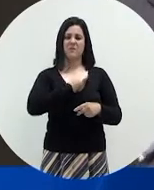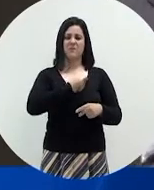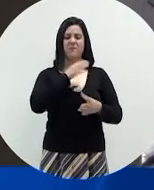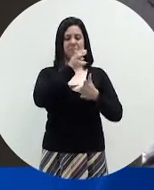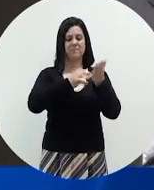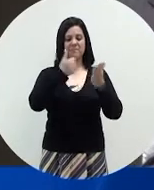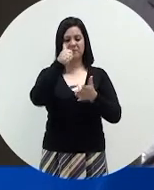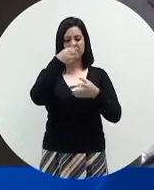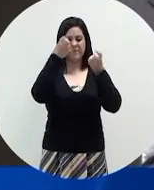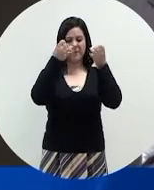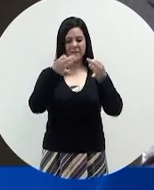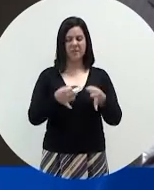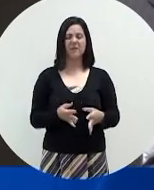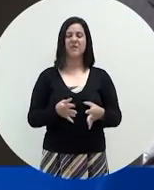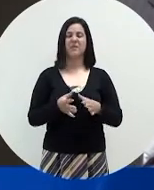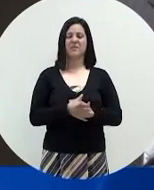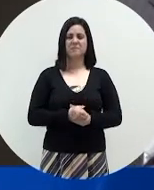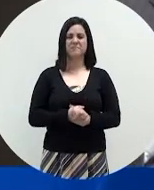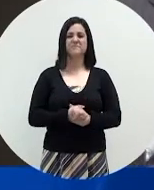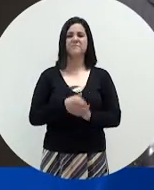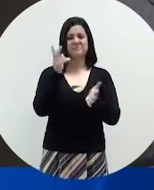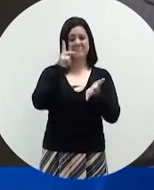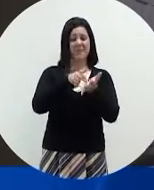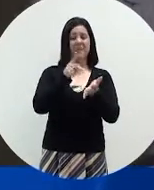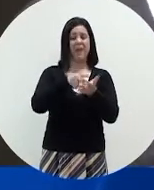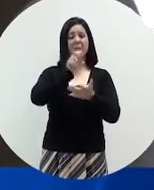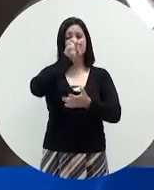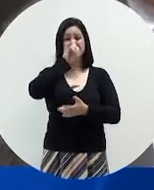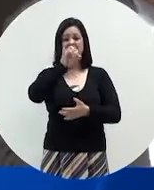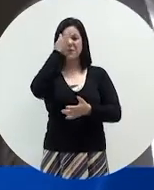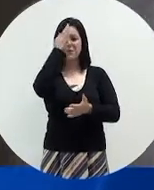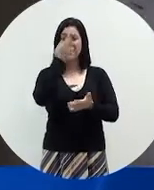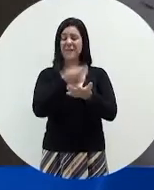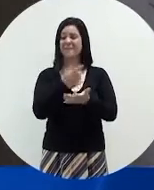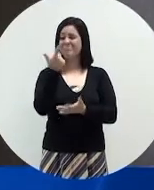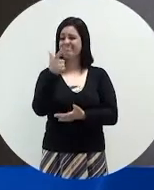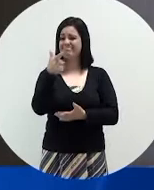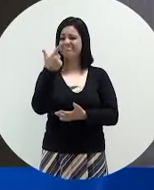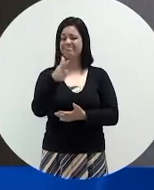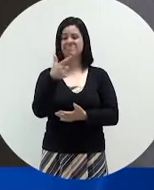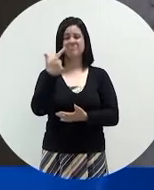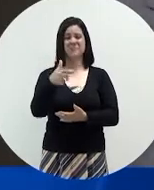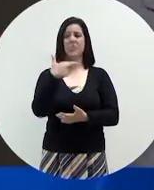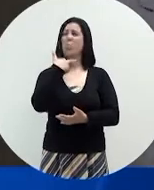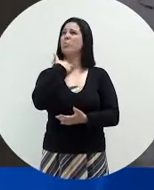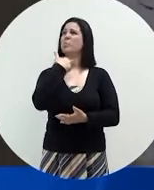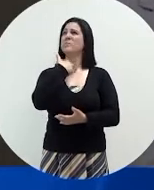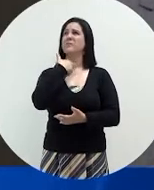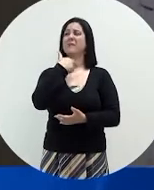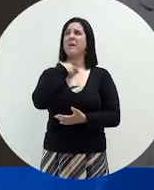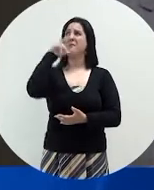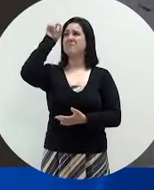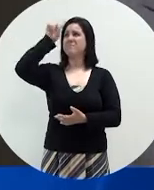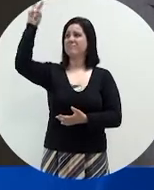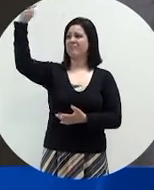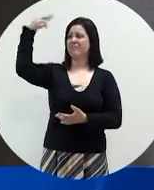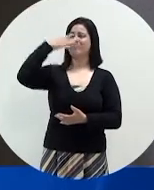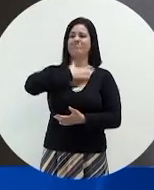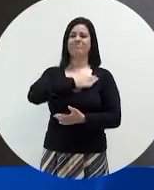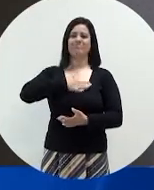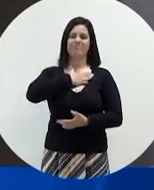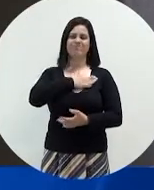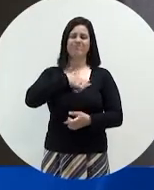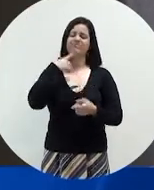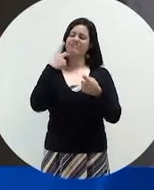é o Senhor da minha vida. Agora, eu não consigo fazer isso se eu não crer. E é por isso que